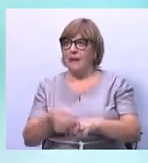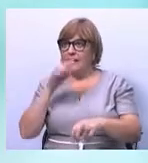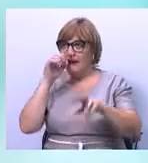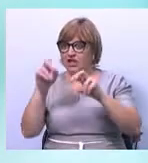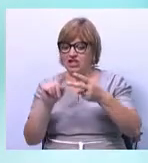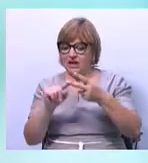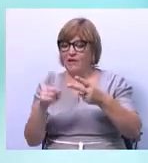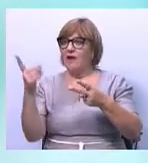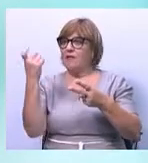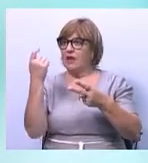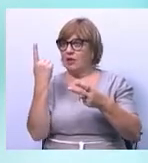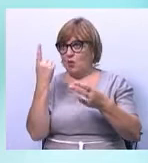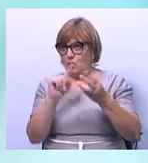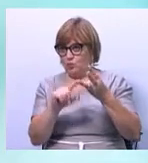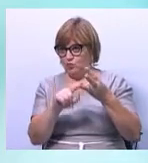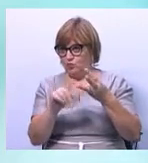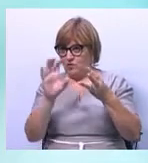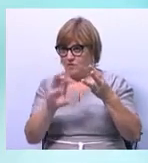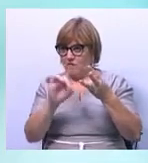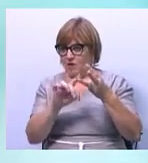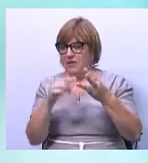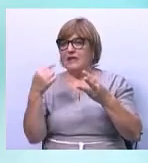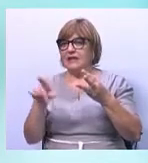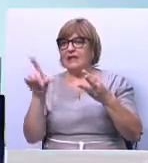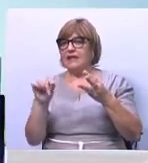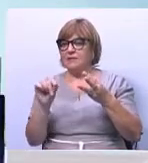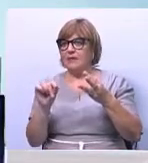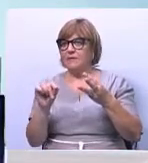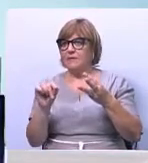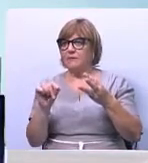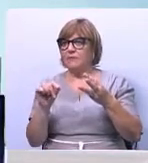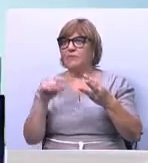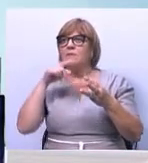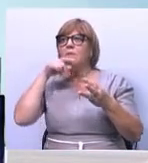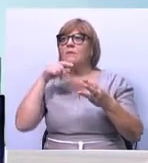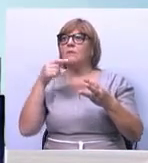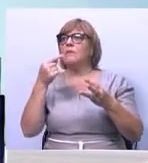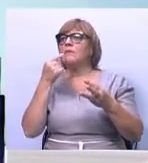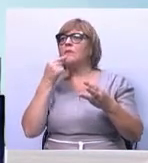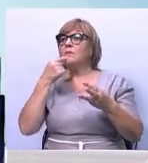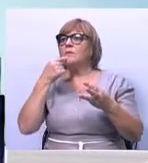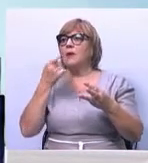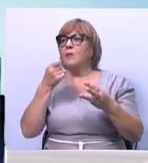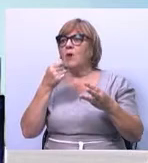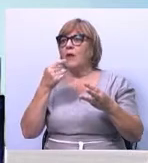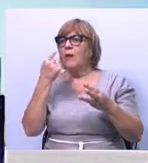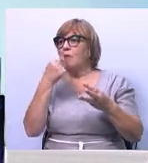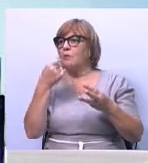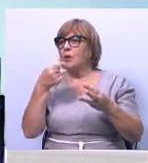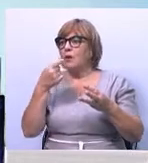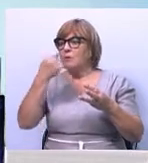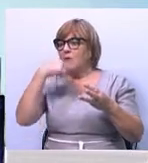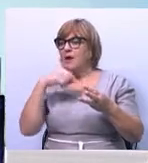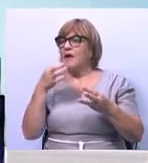inalação, disse-me que ainda existia uma outra forma. Exatamente. Existe também a ingestão dos óleos essenciais. Esta é uma das formas de utilização